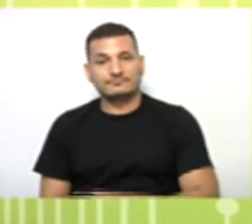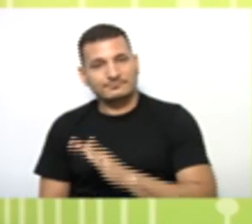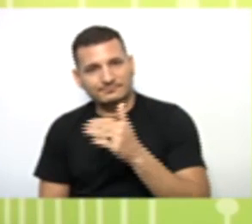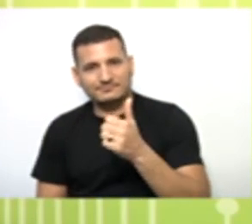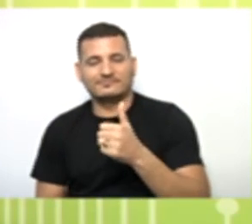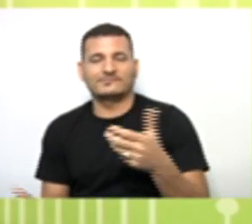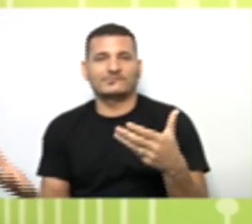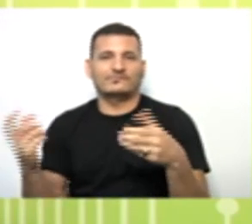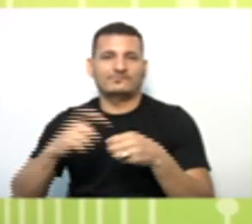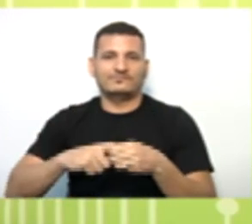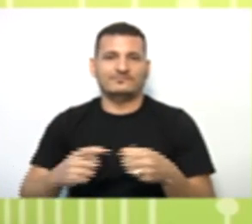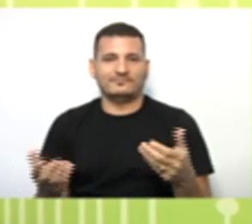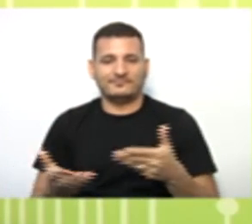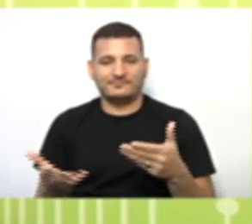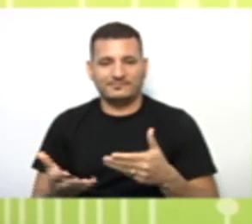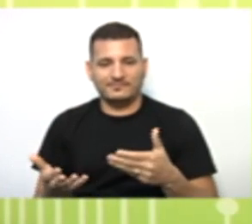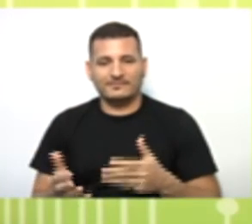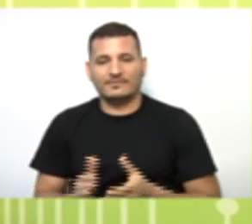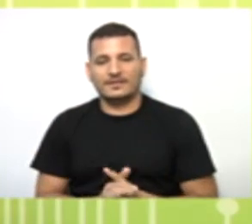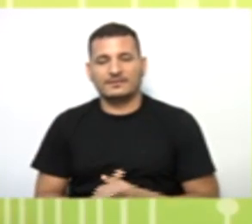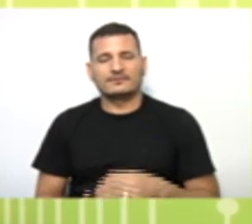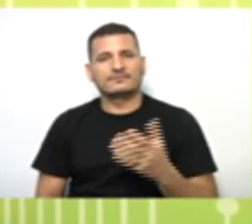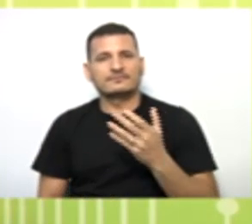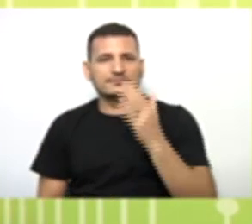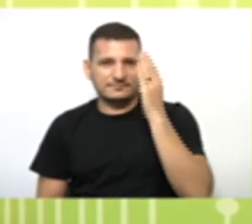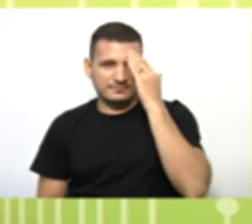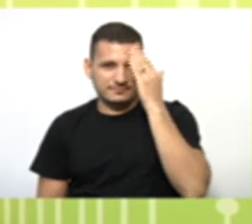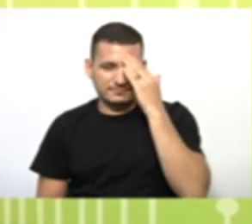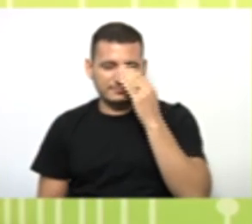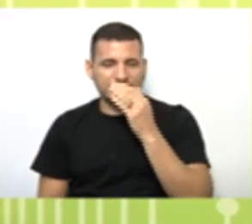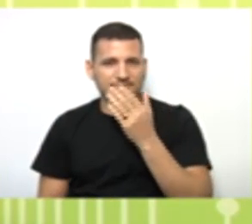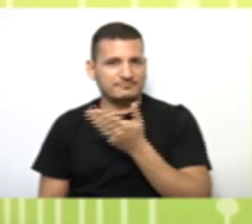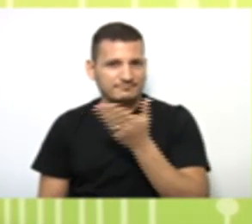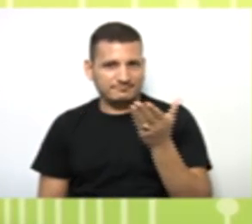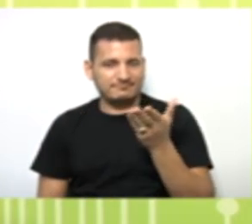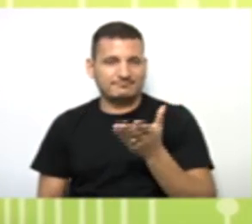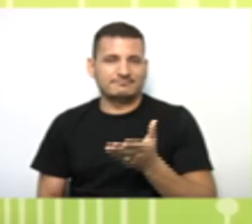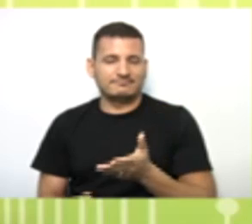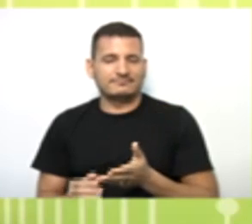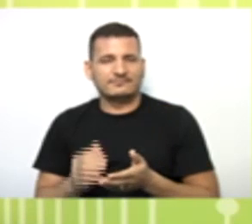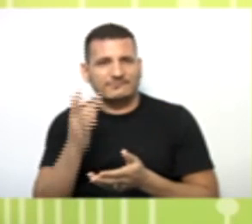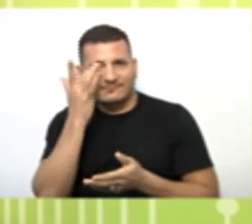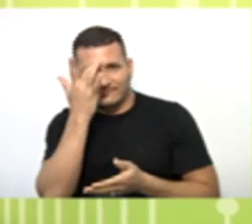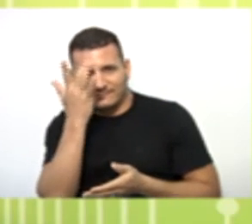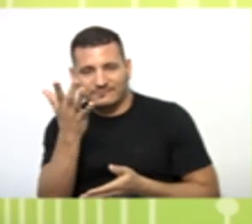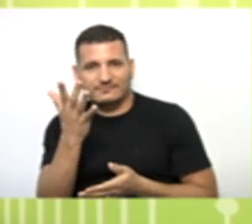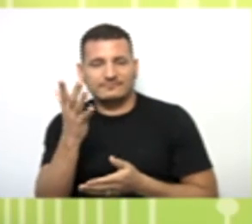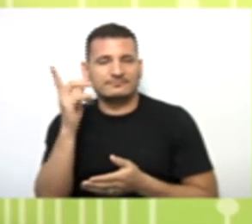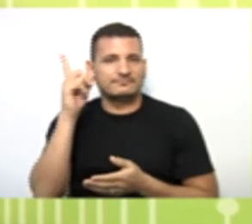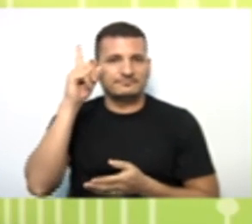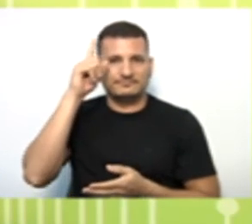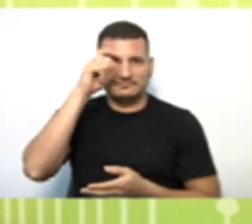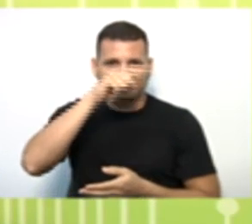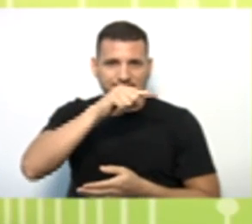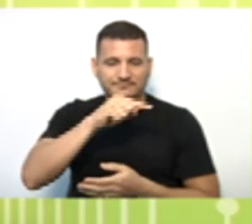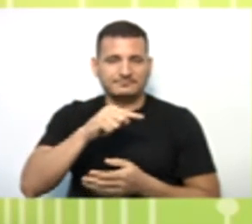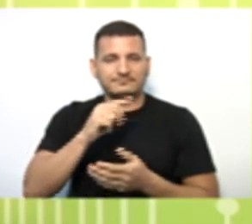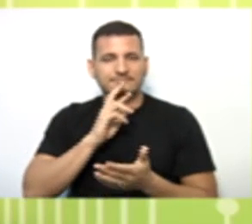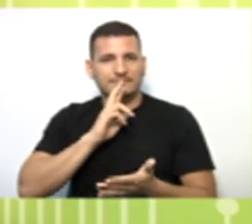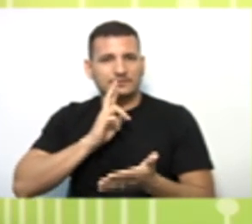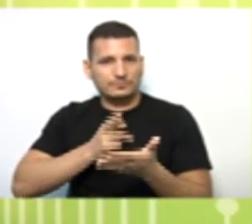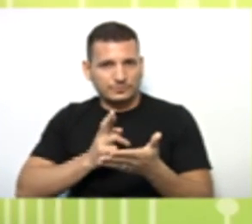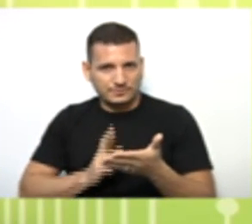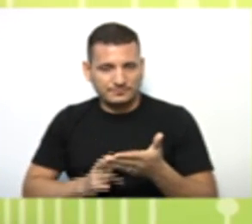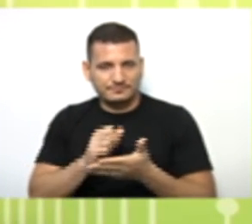Estamos de volta, tá? E eu queria saber se realmente quem teve facilidade, quem teve dificuldade de fazer as